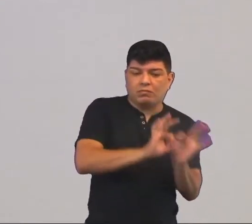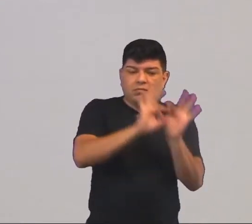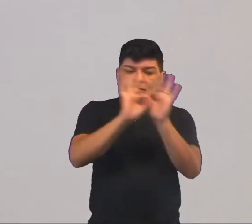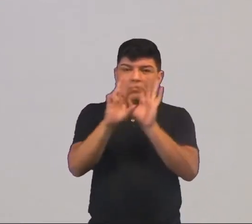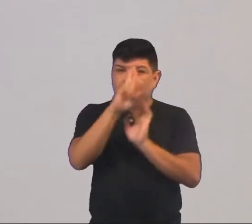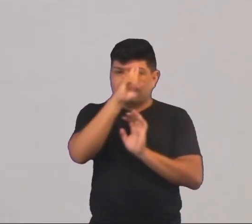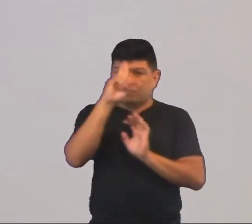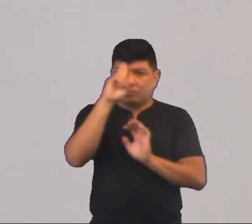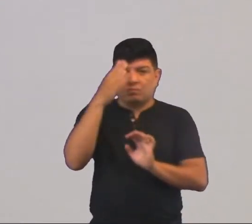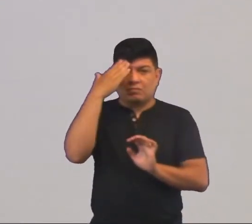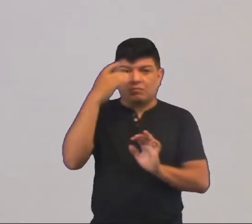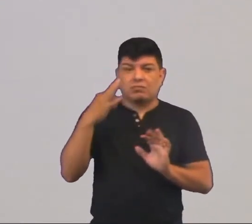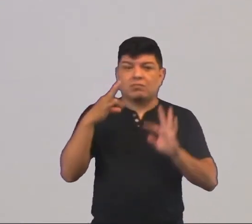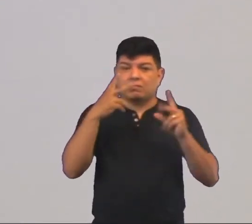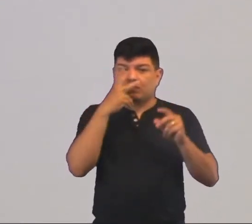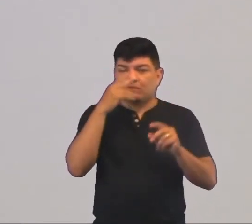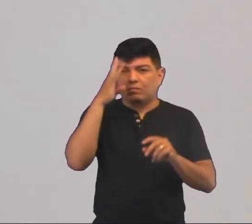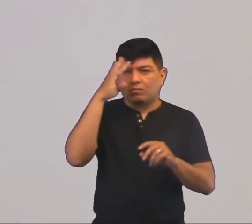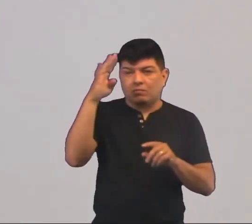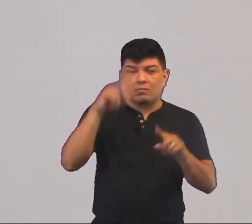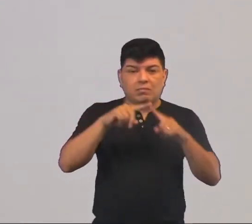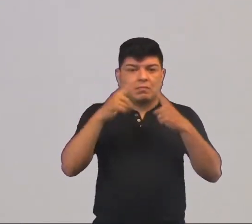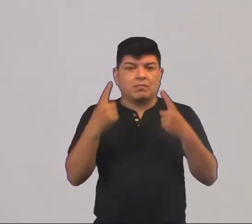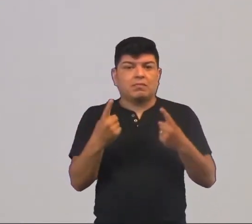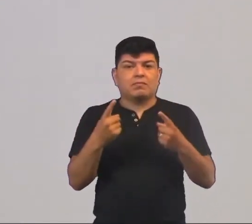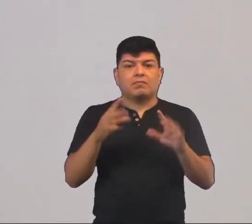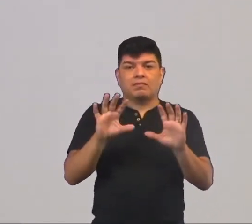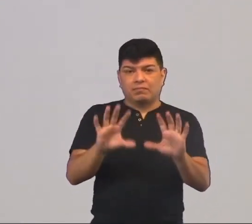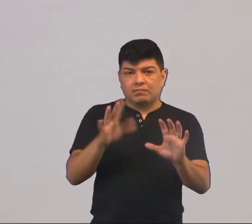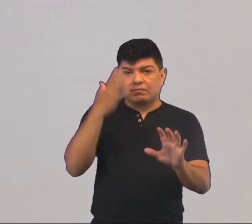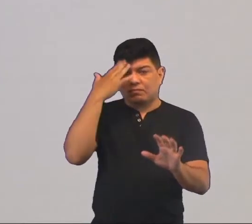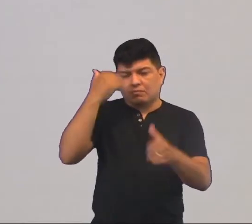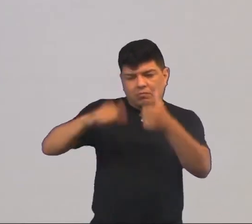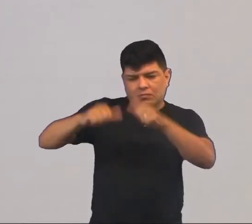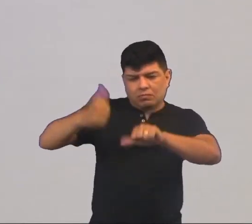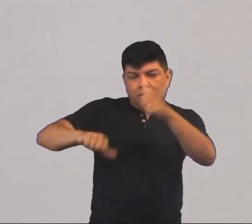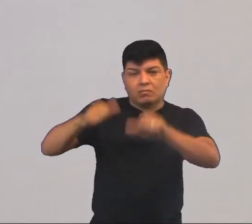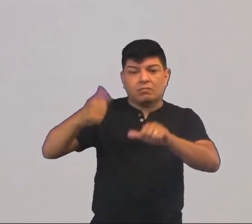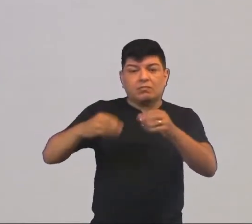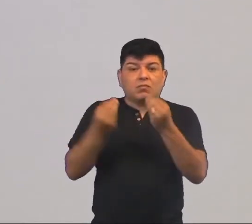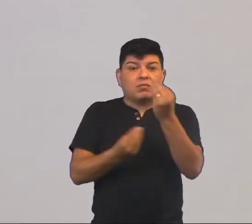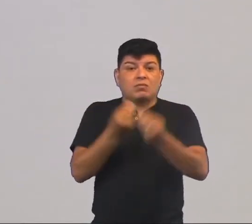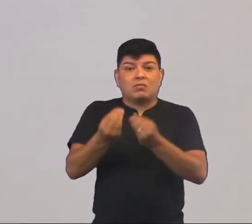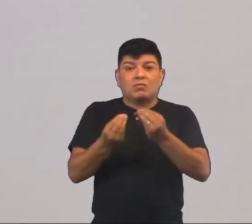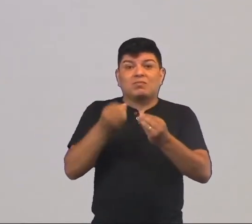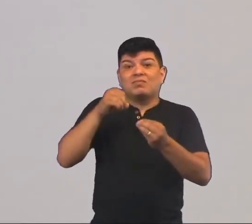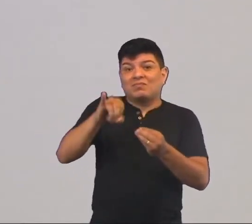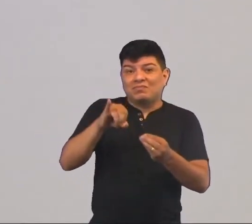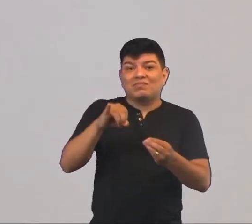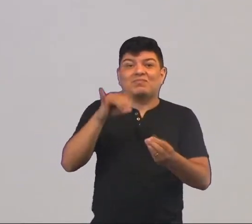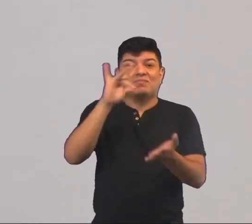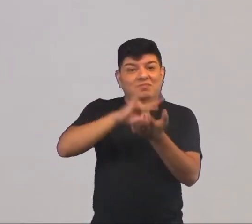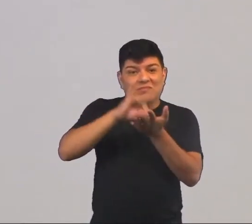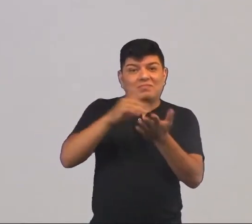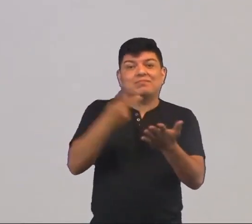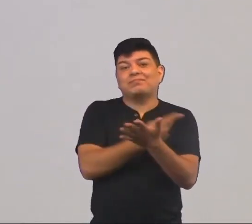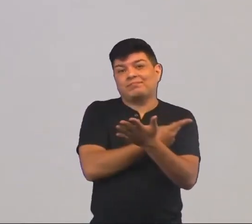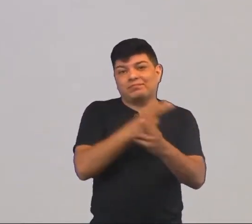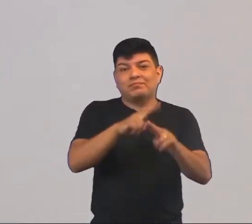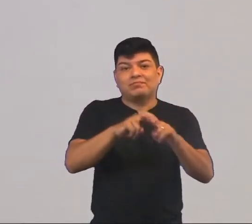que aconteceu, a gente sabe que é uma história fictícia, porém, a gente analisa os fatos como se tivessem